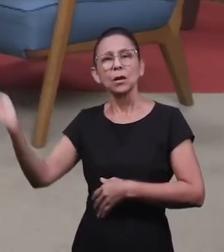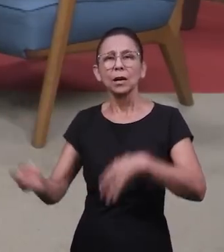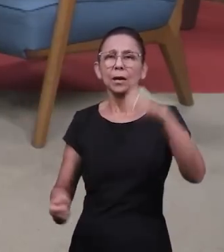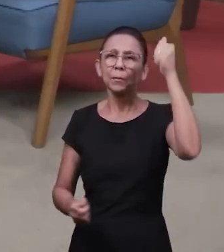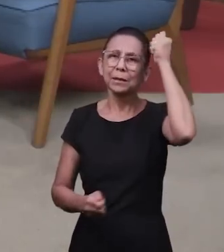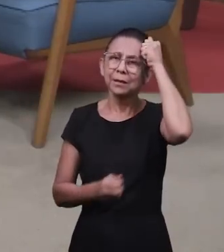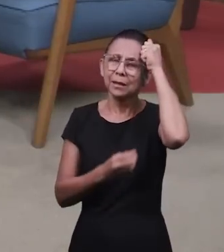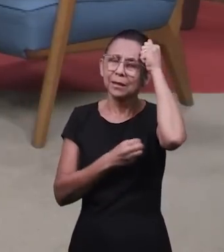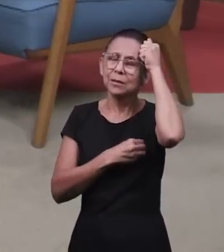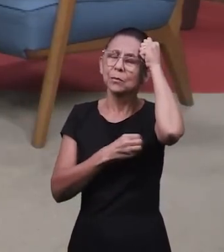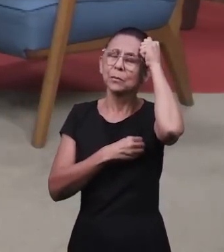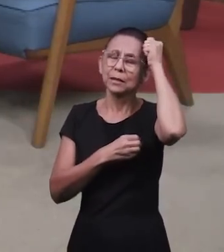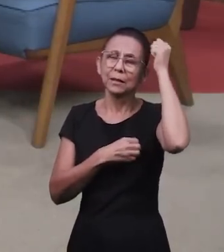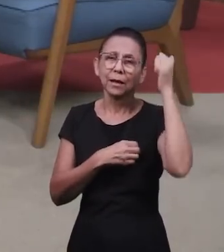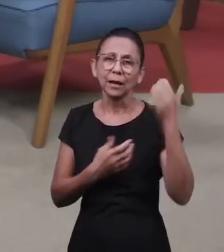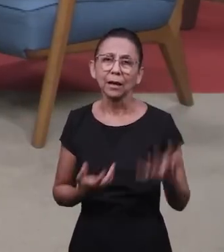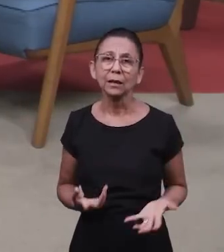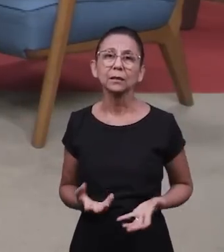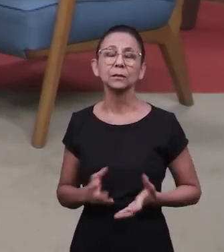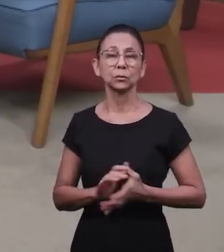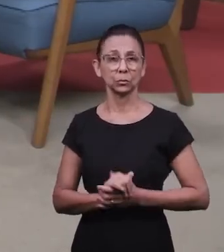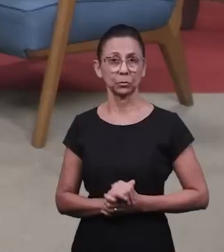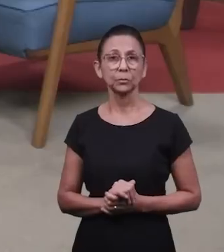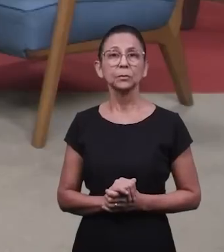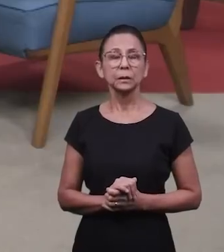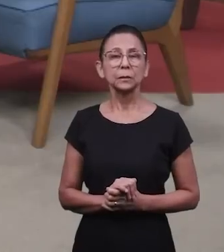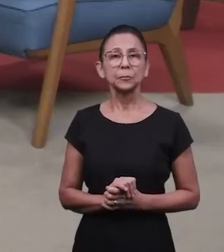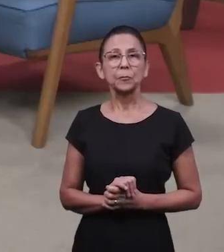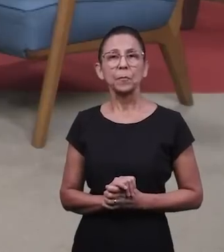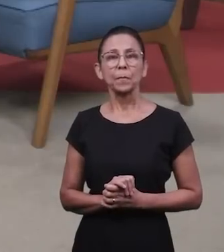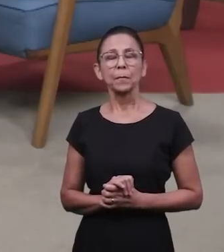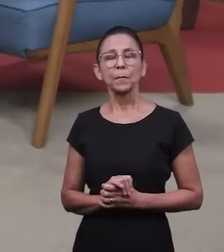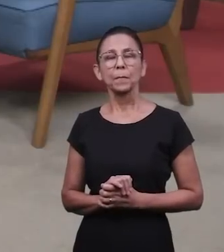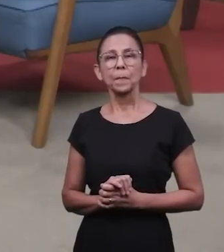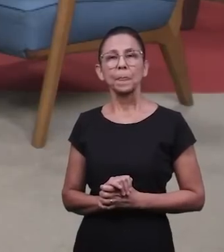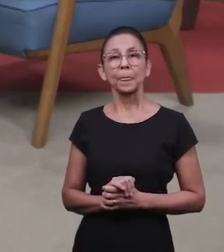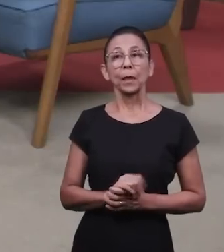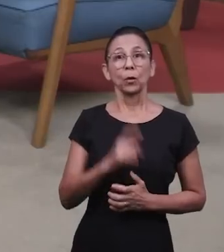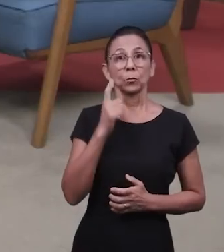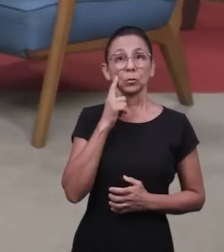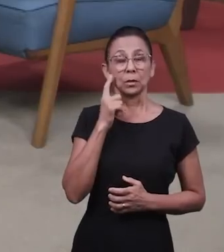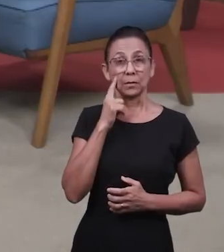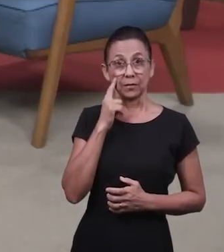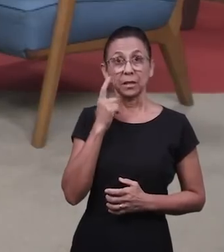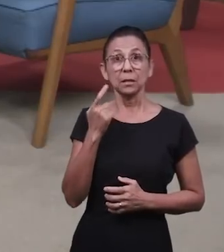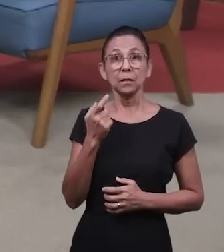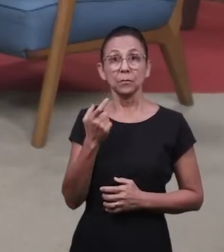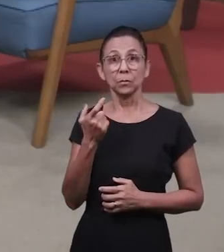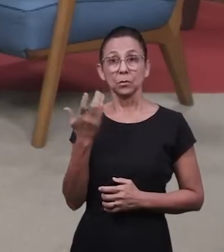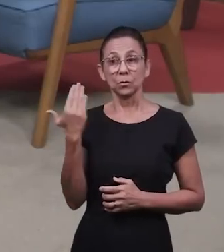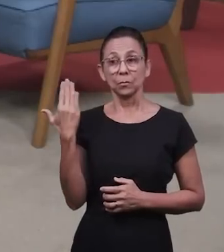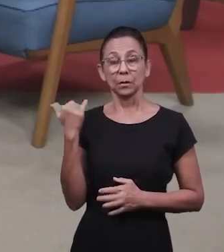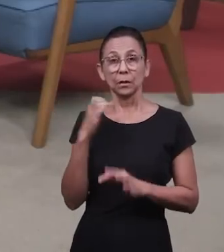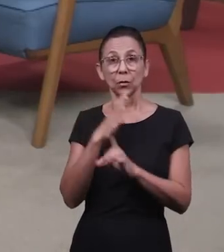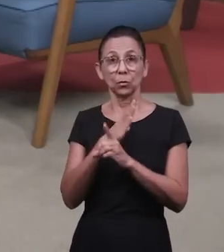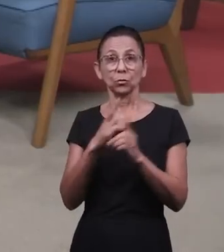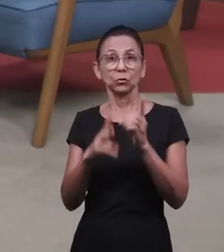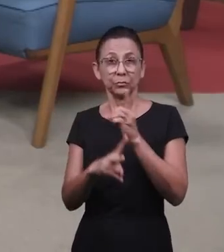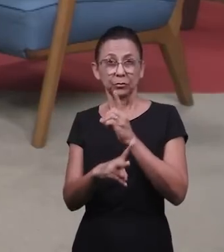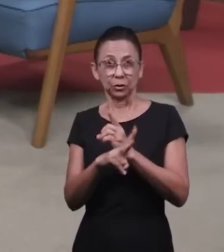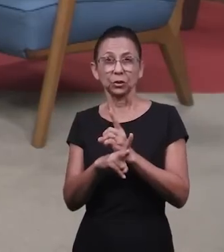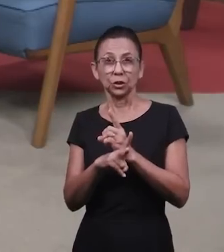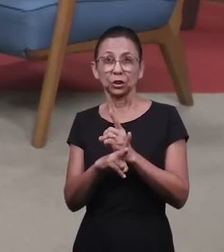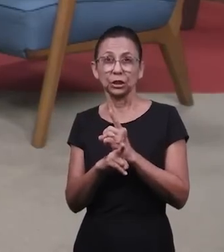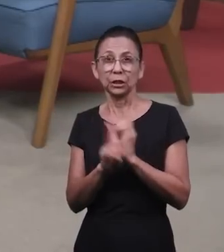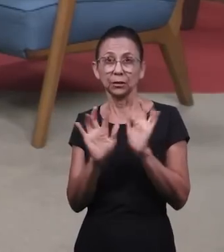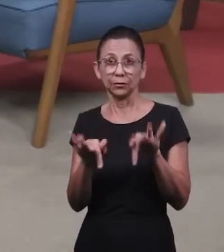entregar ao Senhor, o Senhor está fazendo a obra. Como nós ouvimos a mensagem na vigília que o pastor